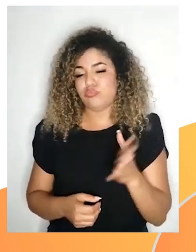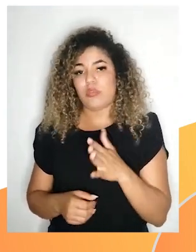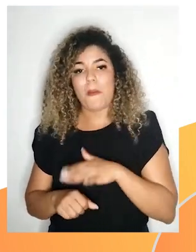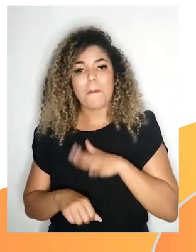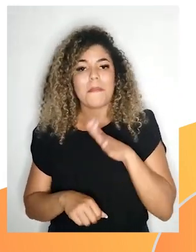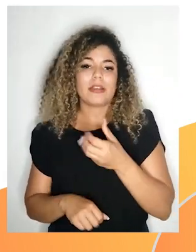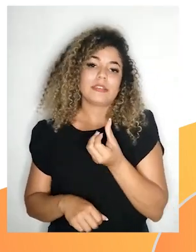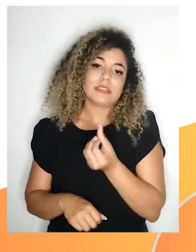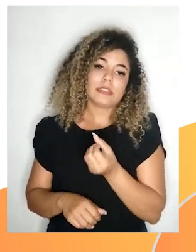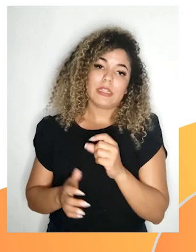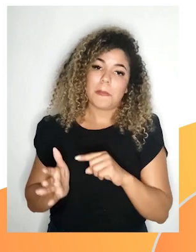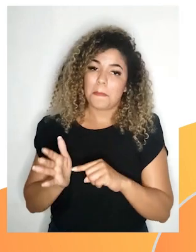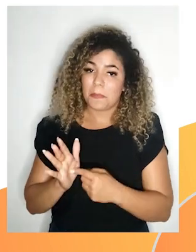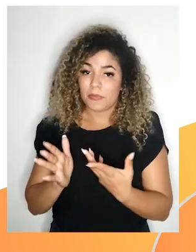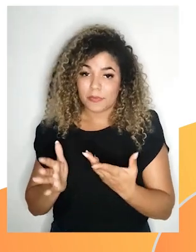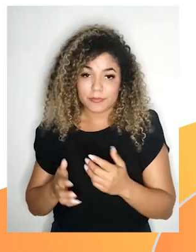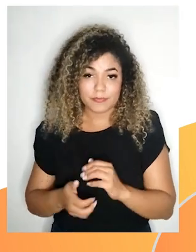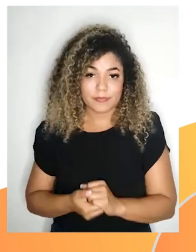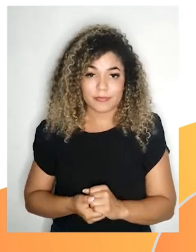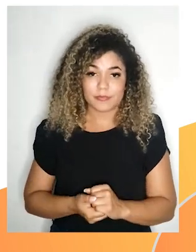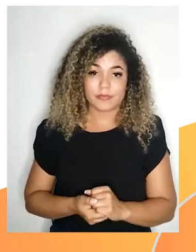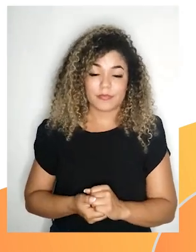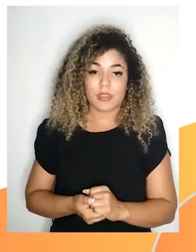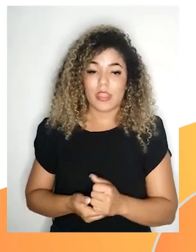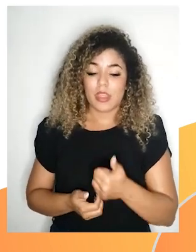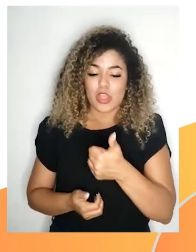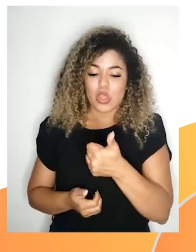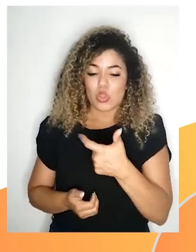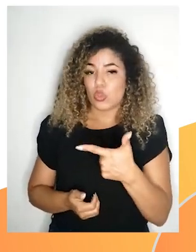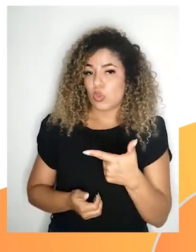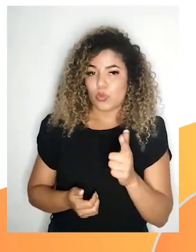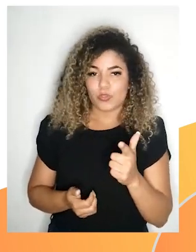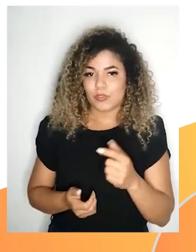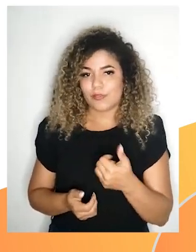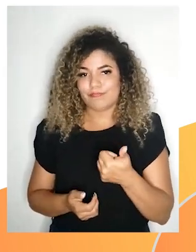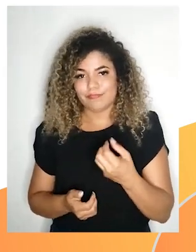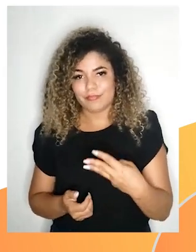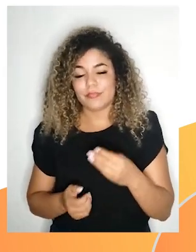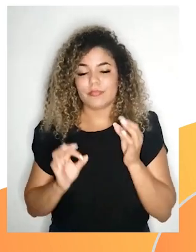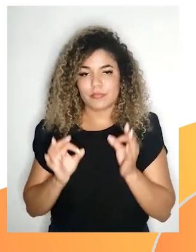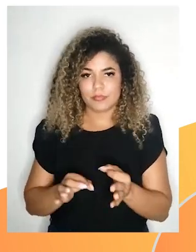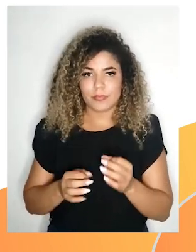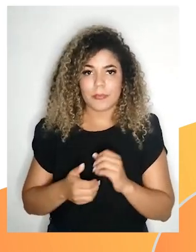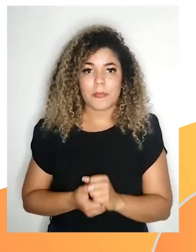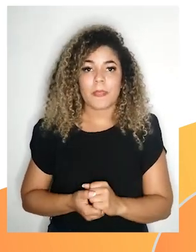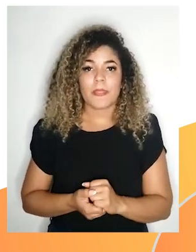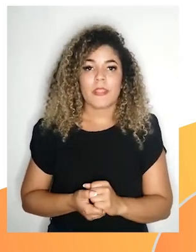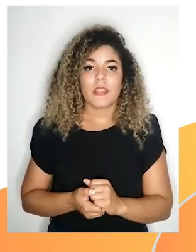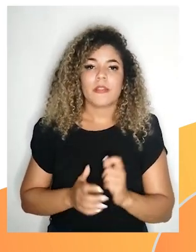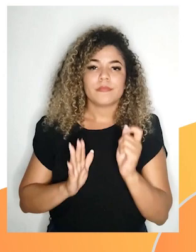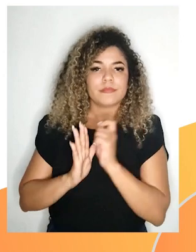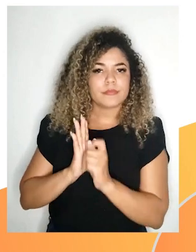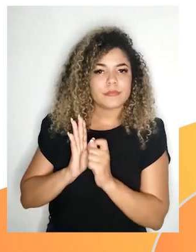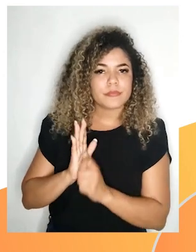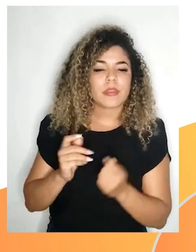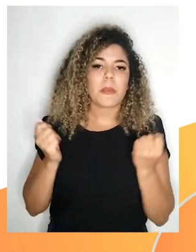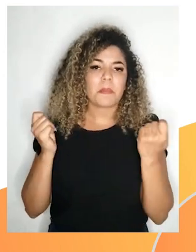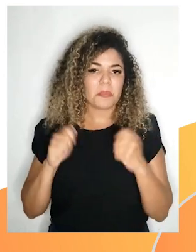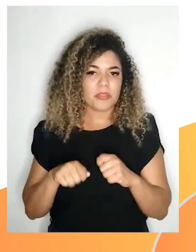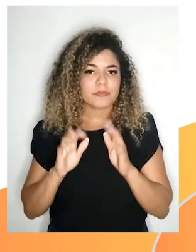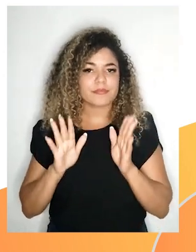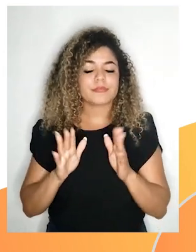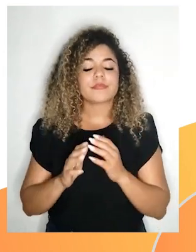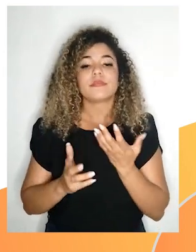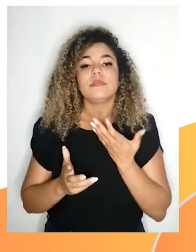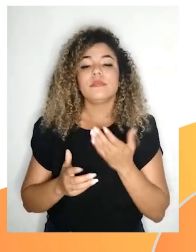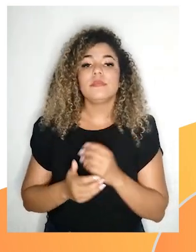é 6 com 6, né, e aí dá 12 não, dá 13, certinho? Então a gente escreveu aqui uma possibilidade, que é isso que ele